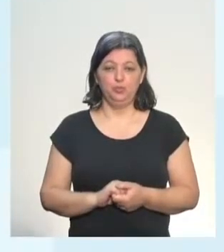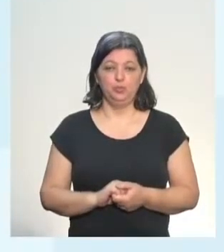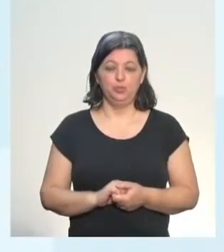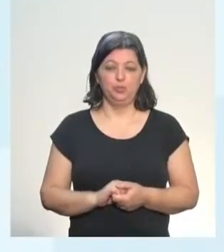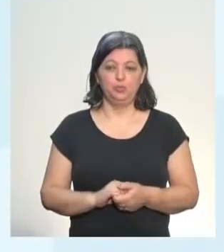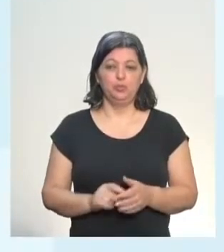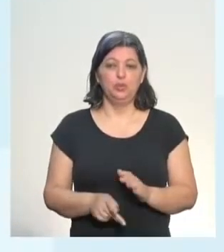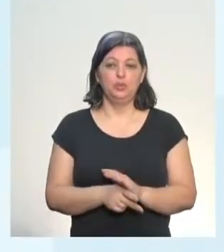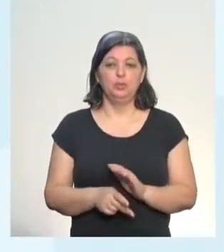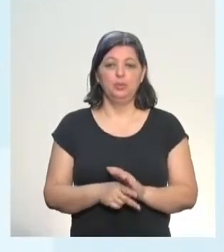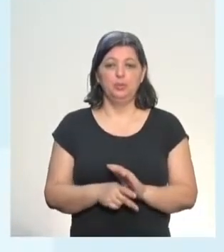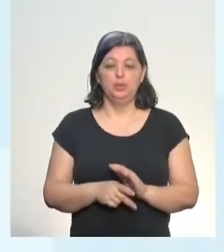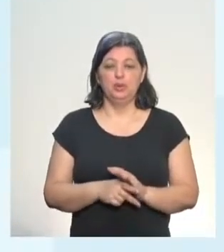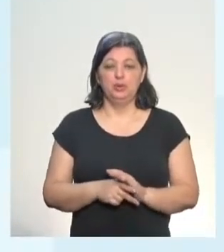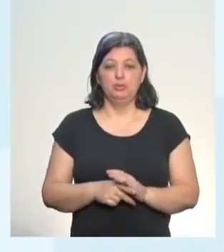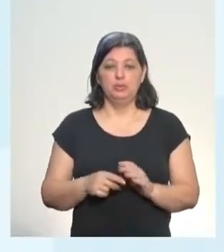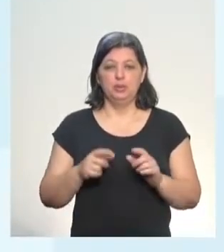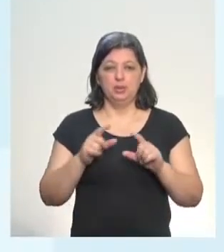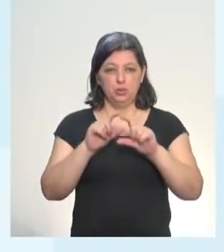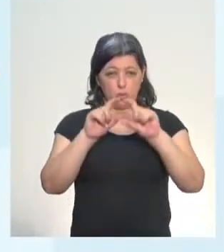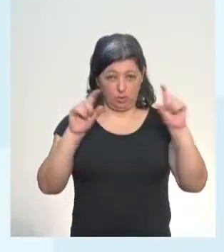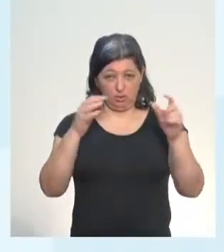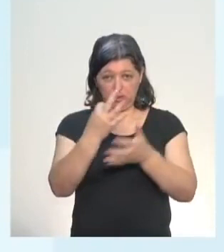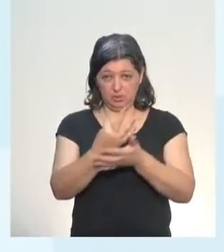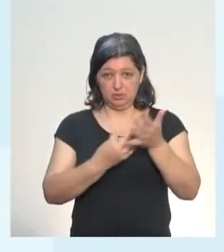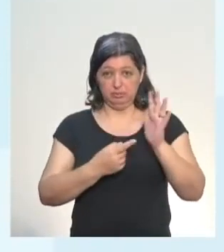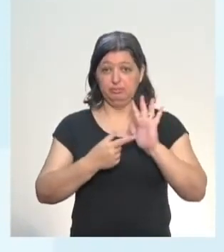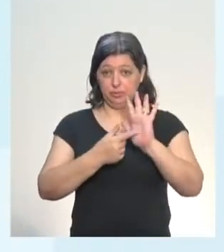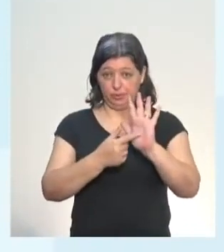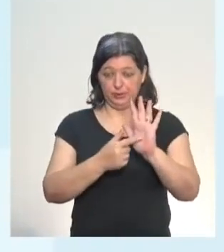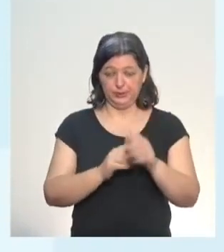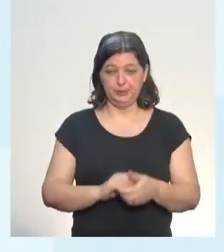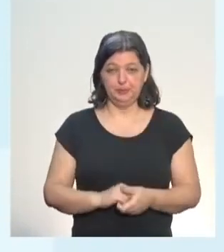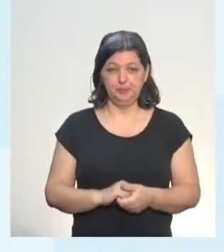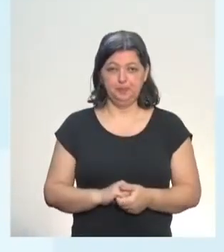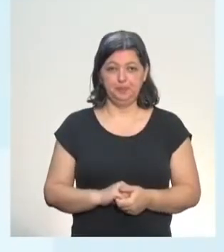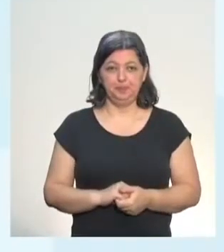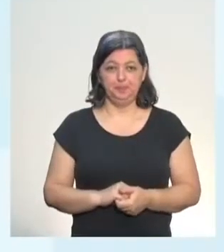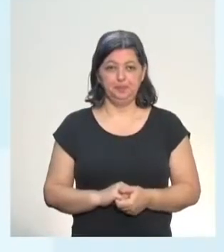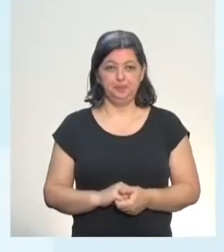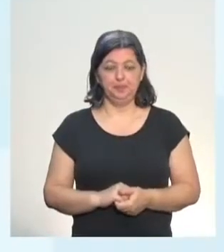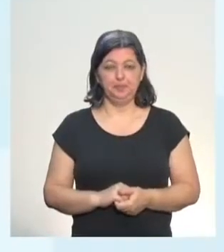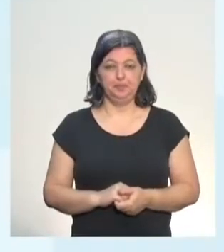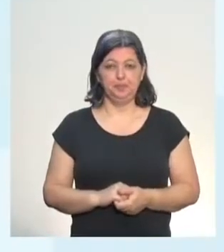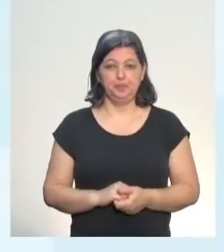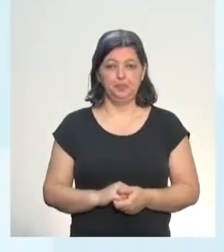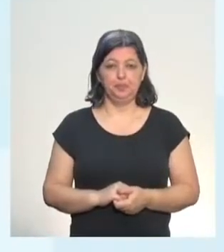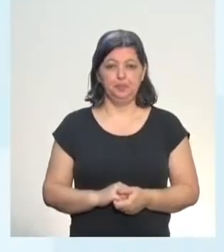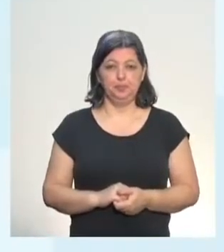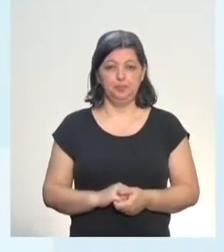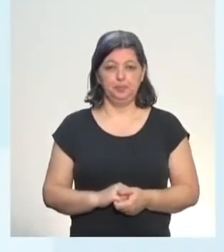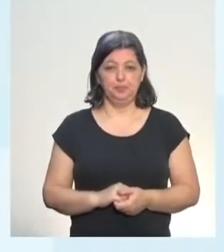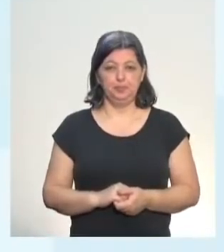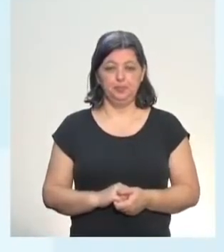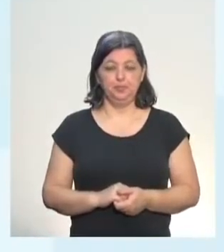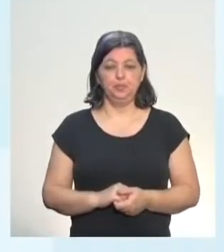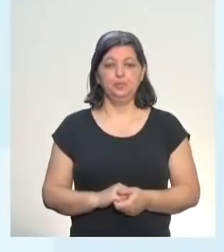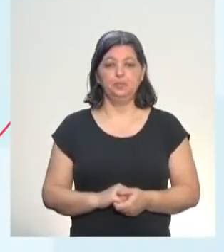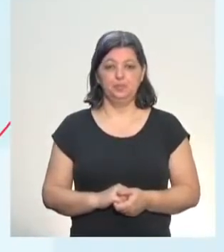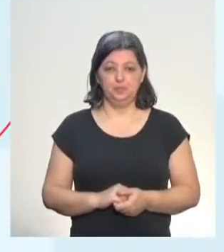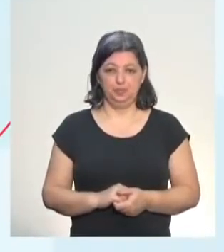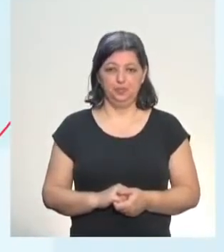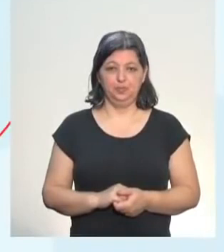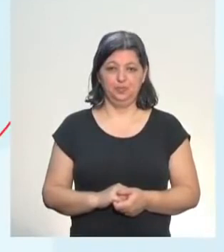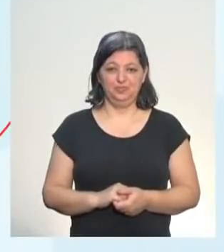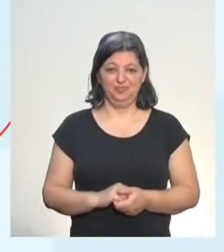que tá lá em cima, olha. Lá em cima no texto, né? The Girl from Ipanema. Ó, that's it. Pode fazer uma setinha aí que a gente não liga, João. Faz Thank